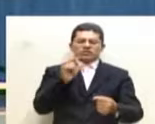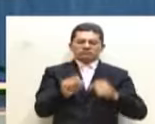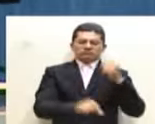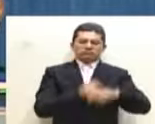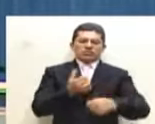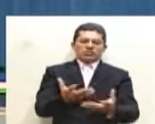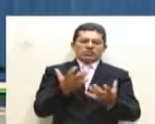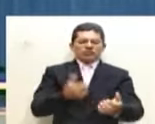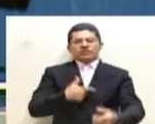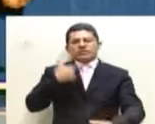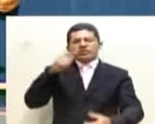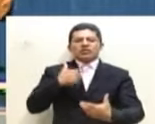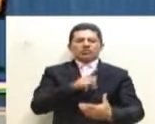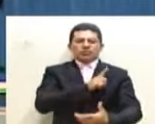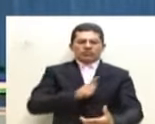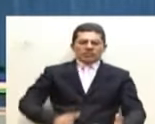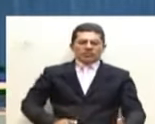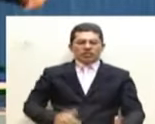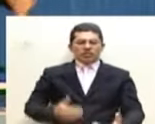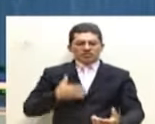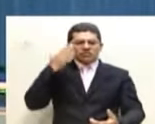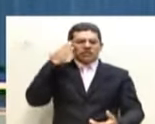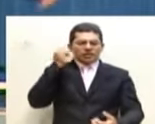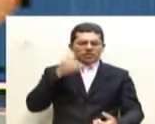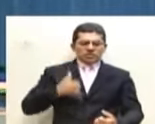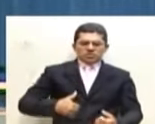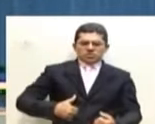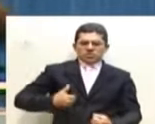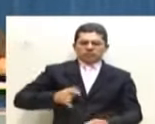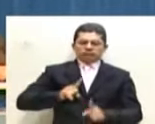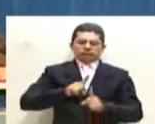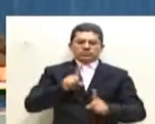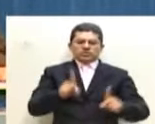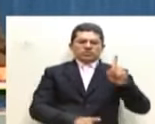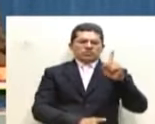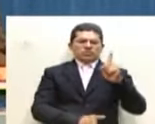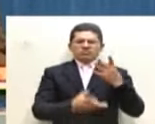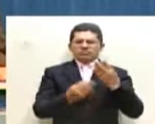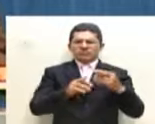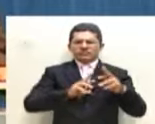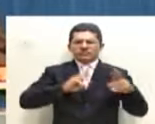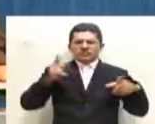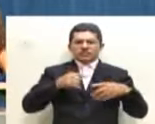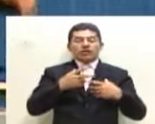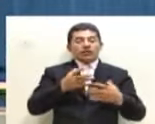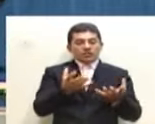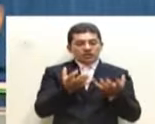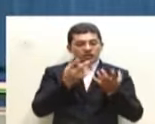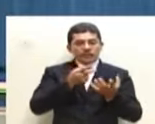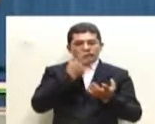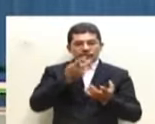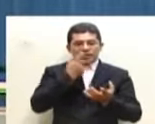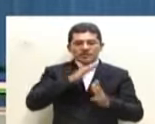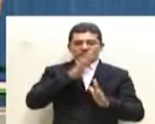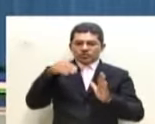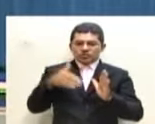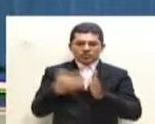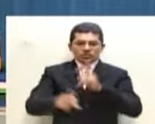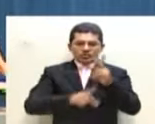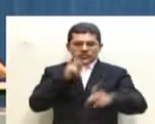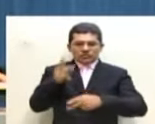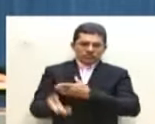um desafio que sabia ser hercúleo e desigual desde o início. Eu quero dizer a todos eles e repetir